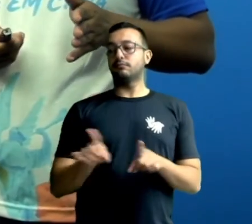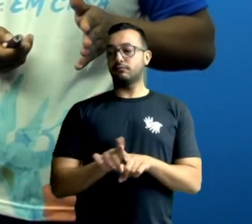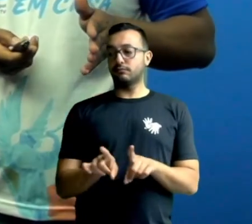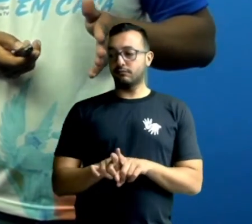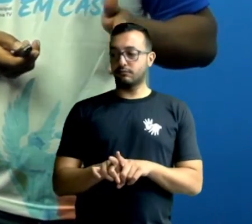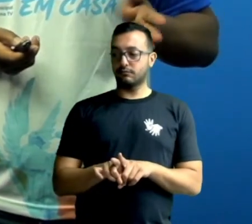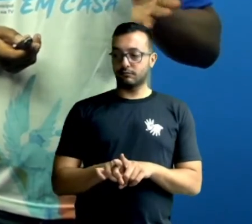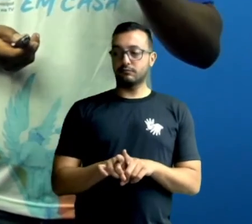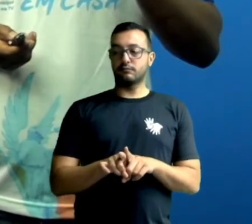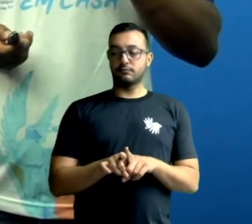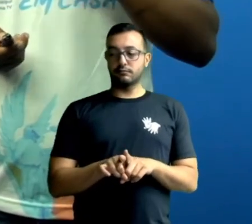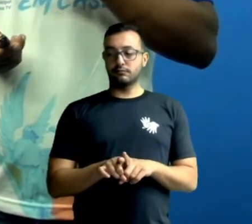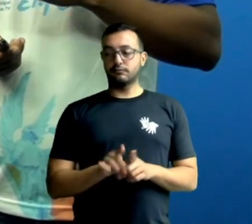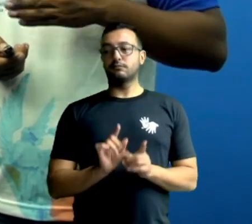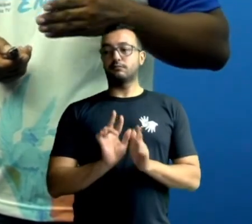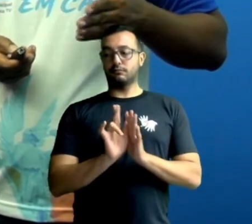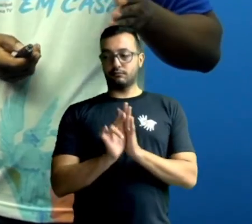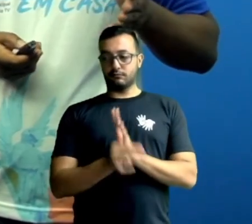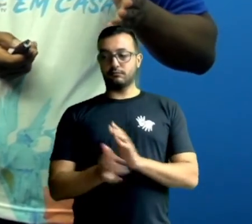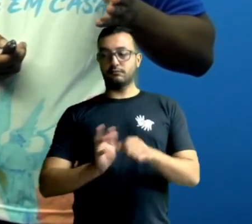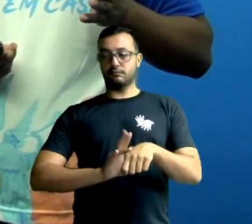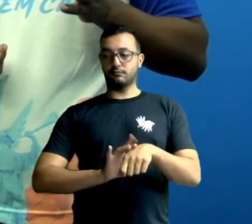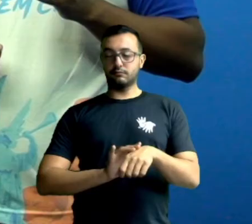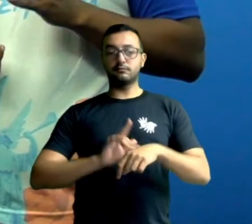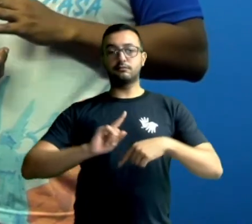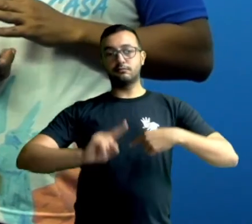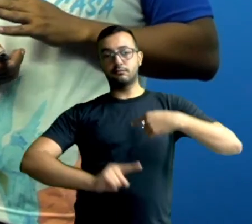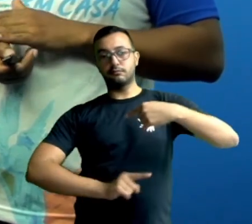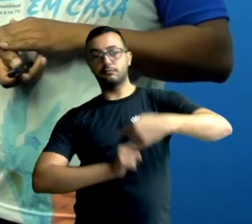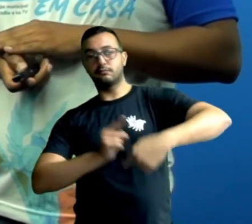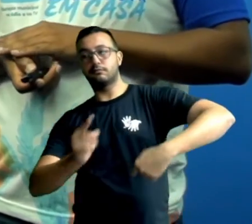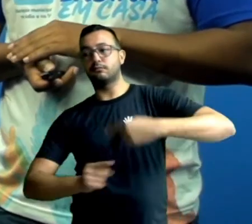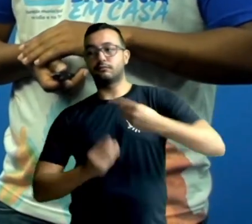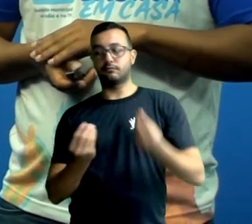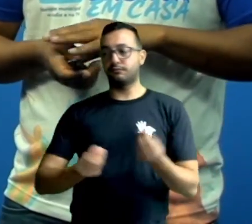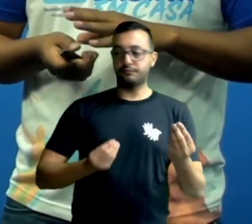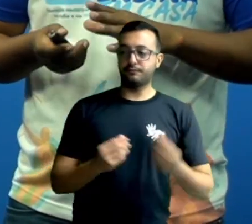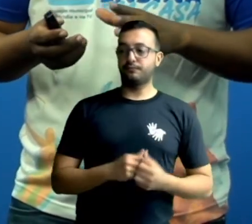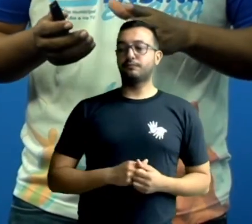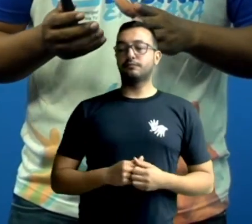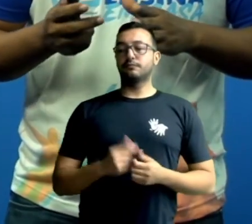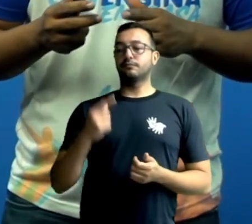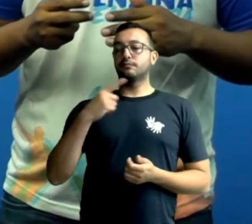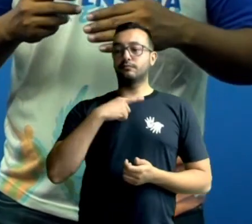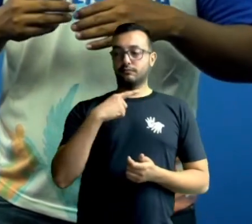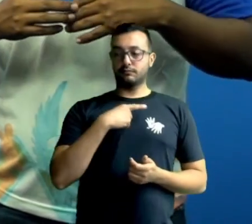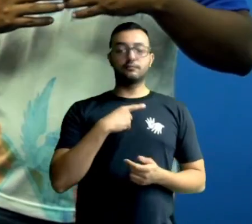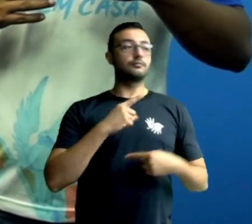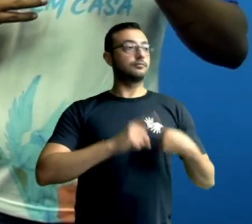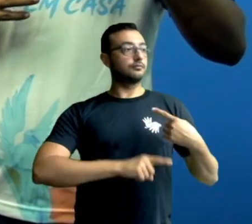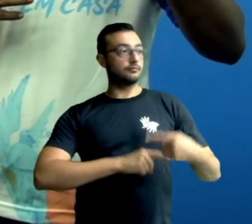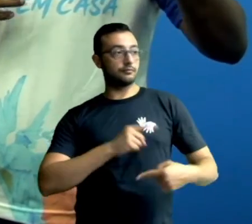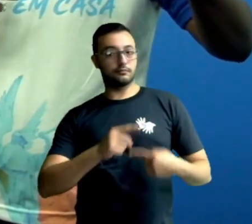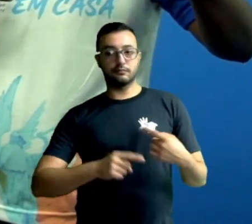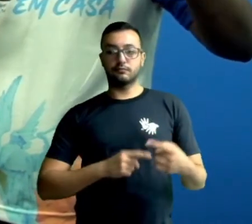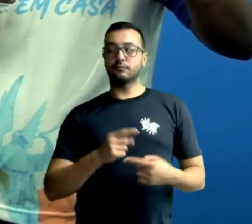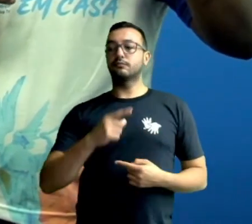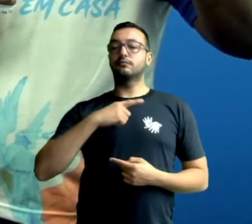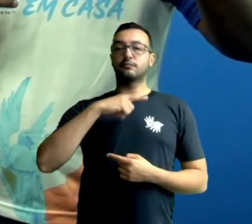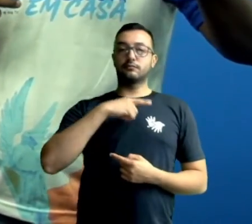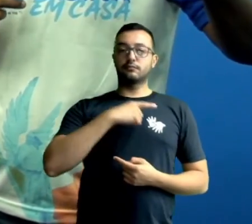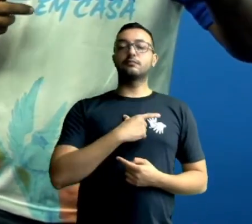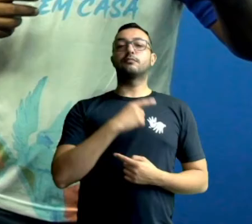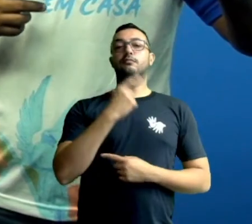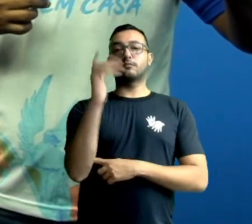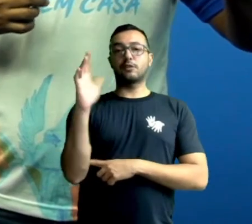disso, o ciclo dessa doença acontece da seguinte maneira. Nós temos o ciclo silvestre que